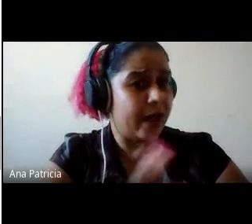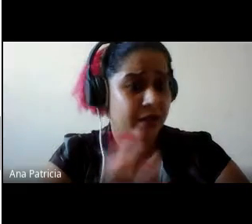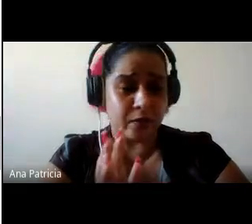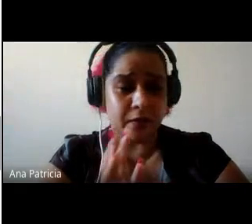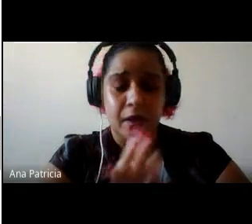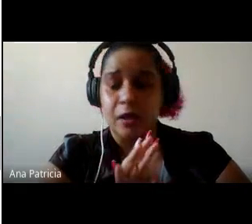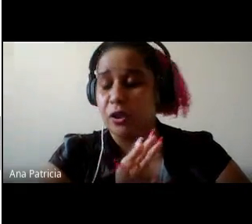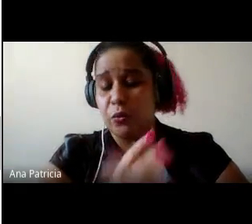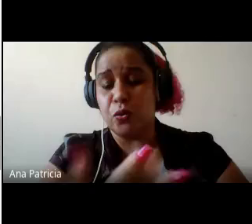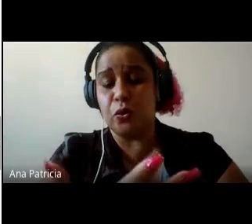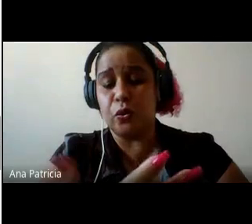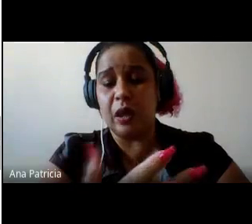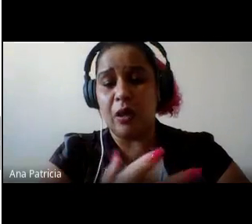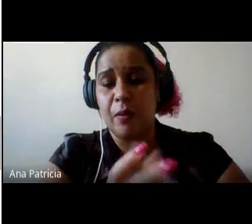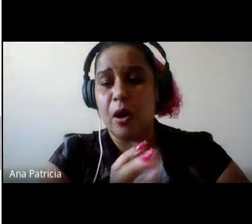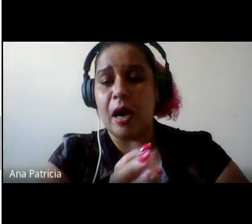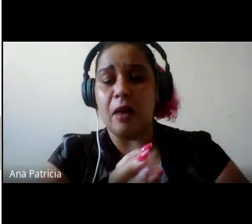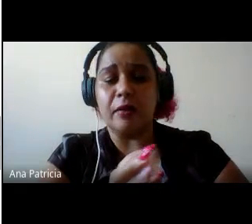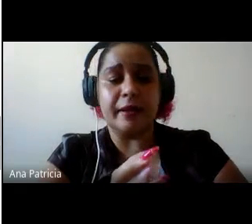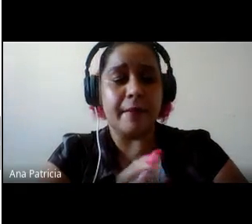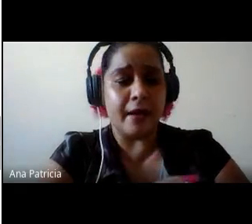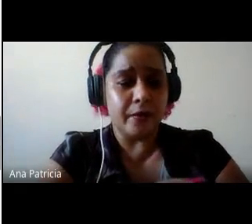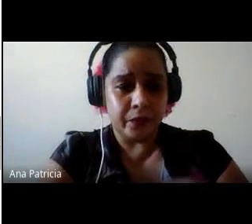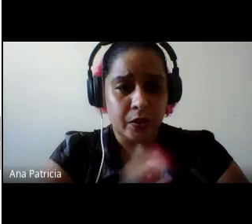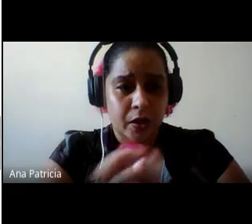eu faço? Chegou um surdo no meu local de